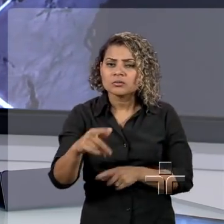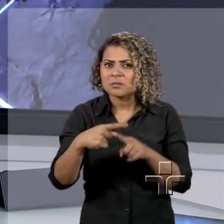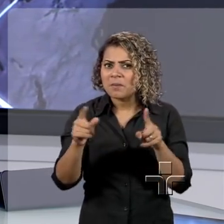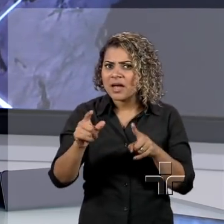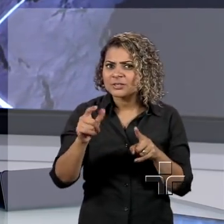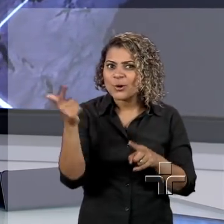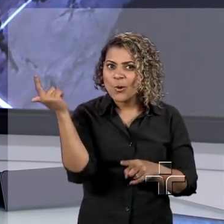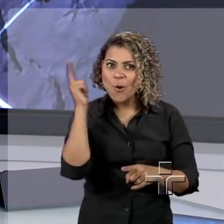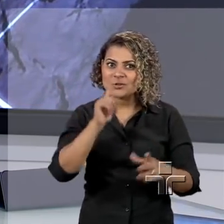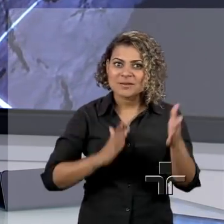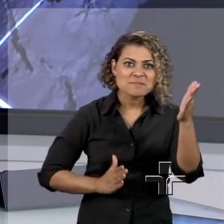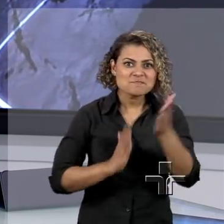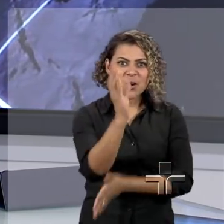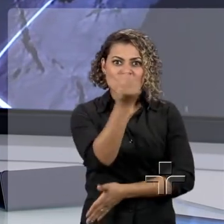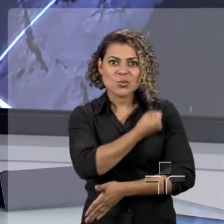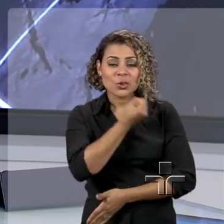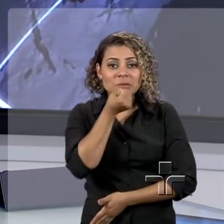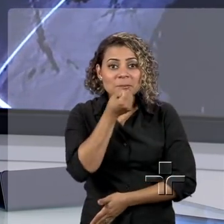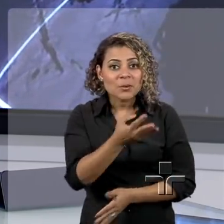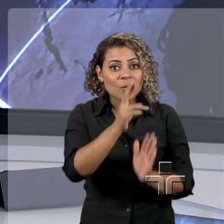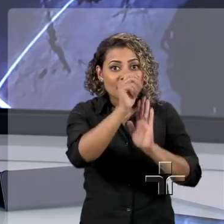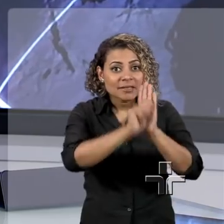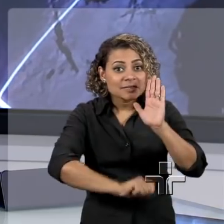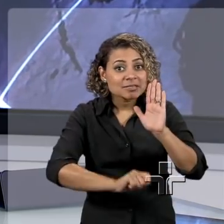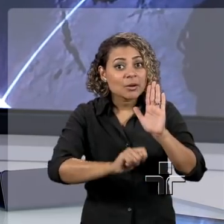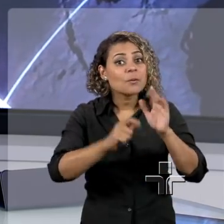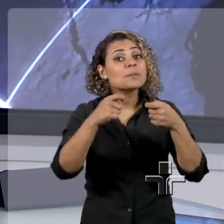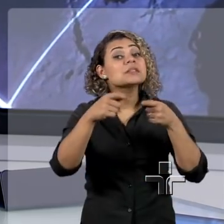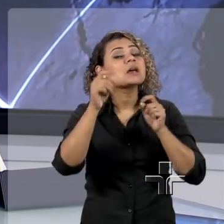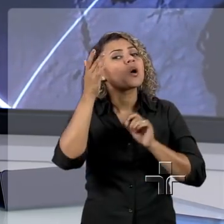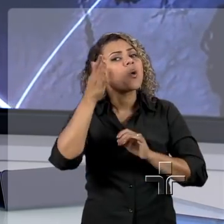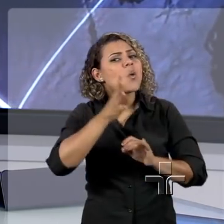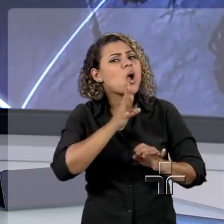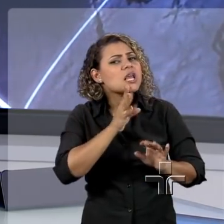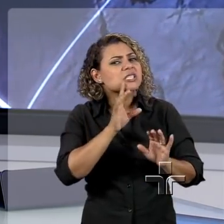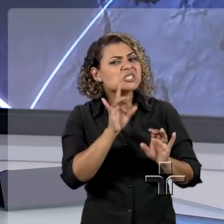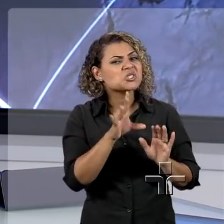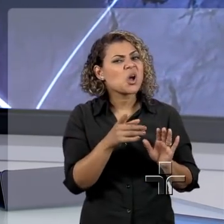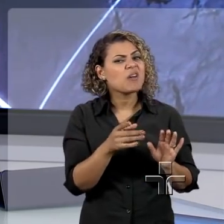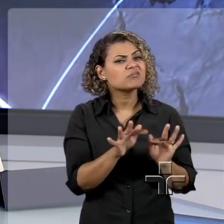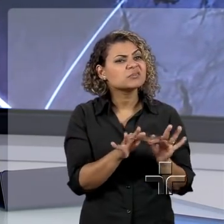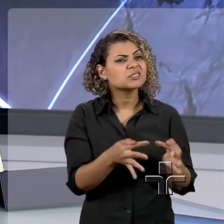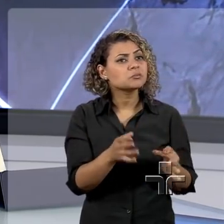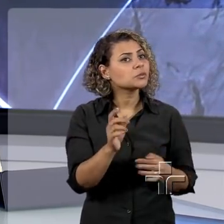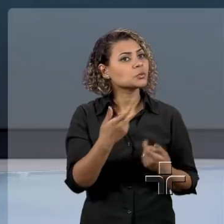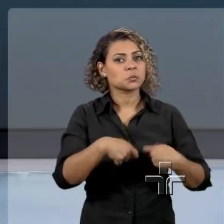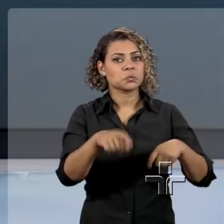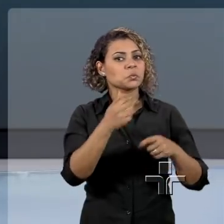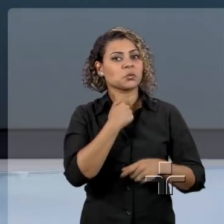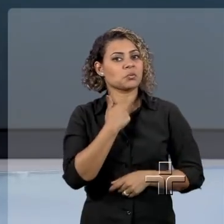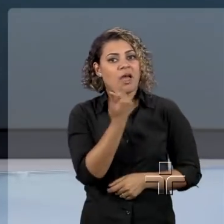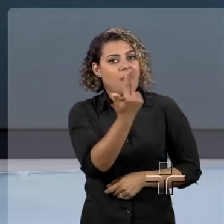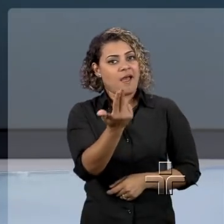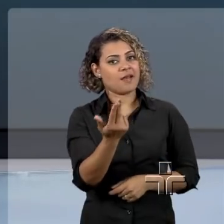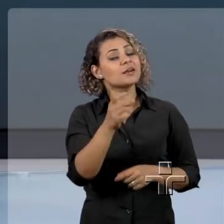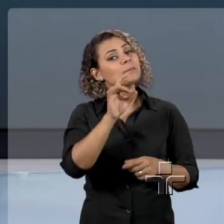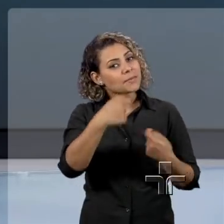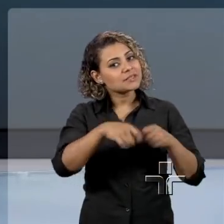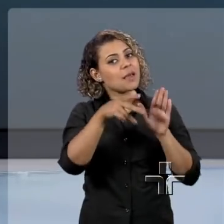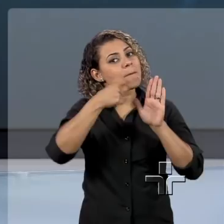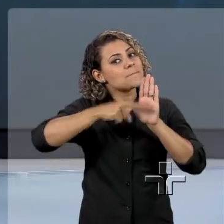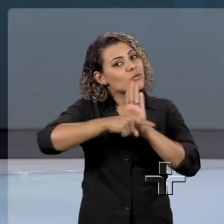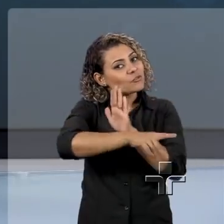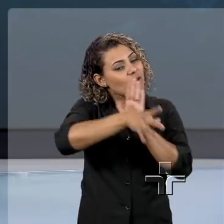isso traz outros elementos que precisam ser explorados, né? Conhecer superficialmente o tema não é suficiente. Não é suficiente. Uma redação